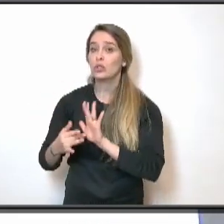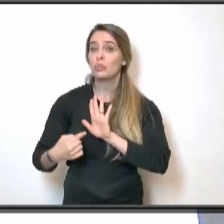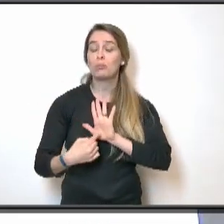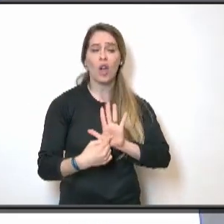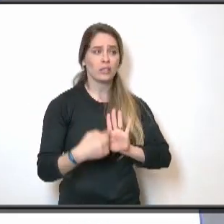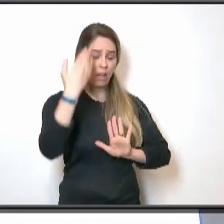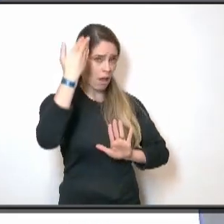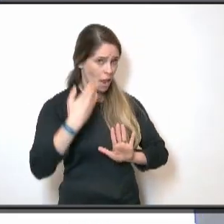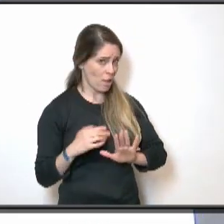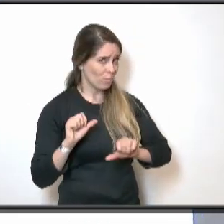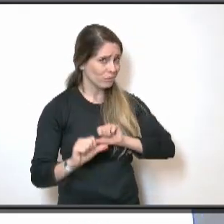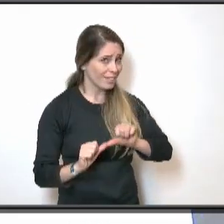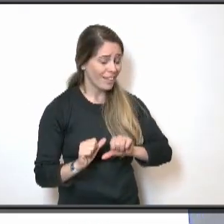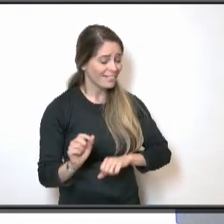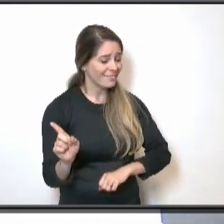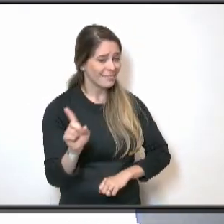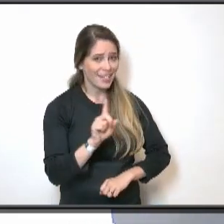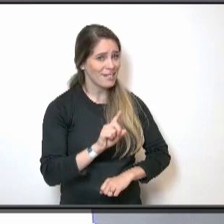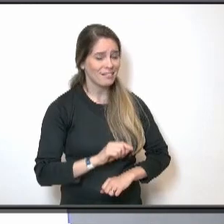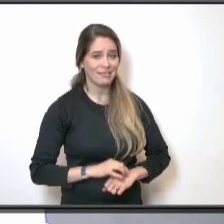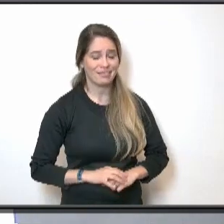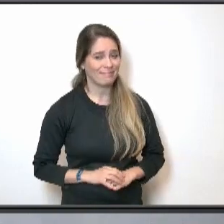mudou. Ele não mudou.